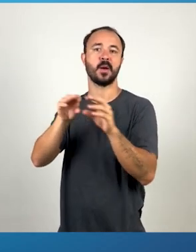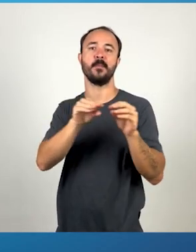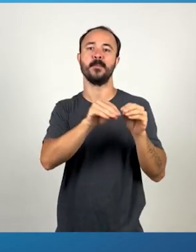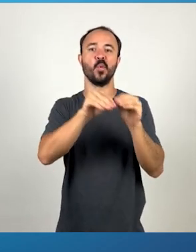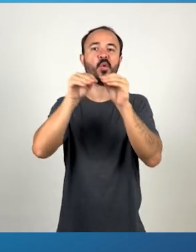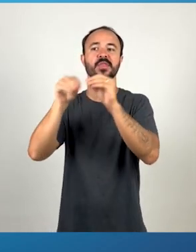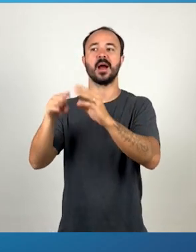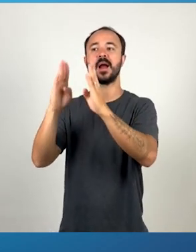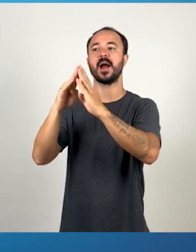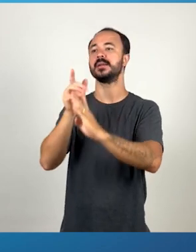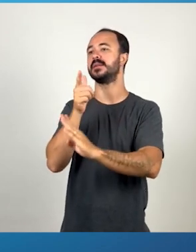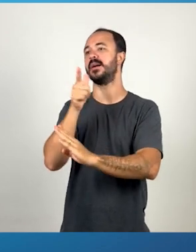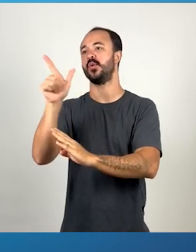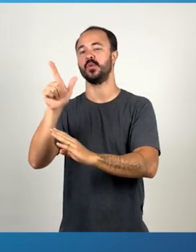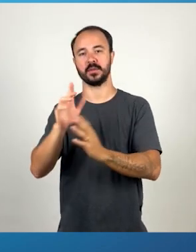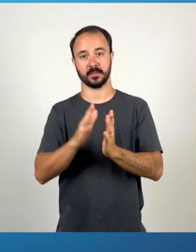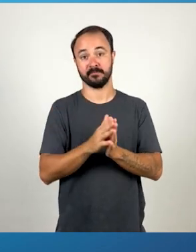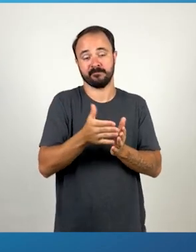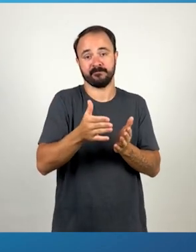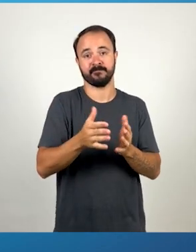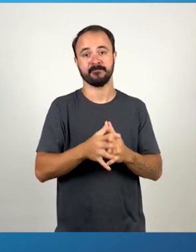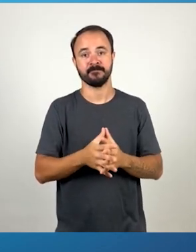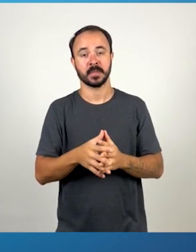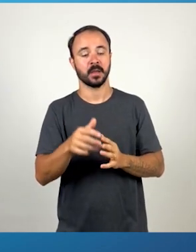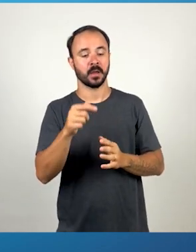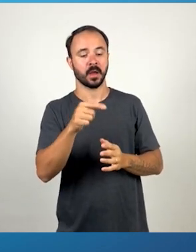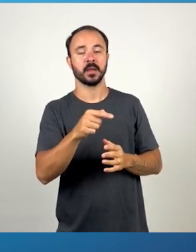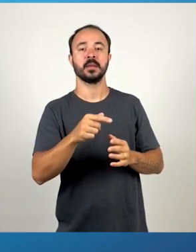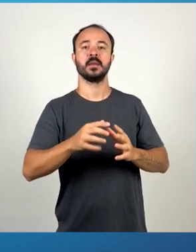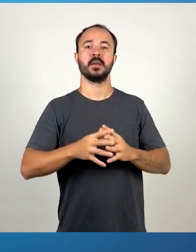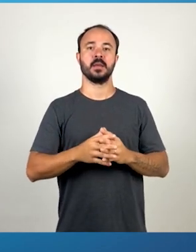são as desvantagens da usina hidrelétrica.